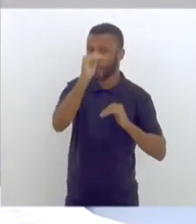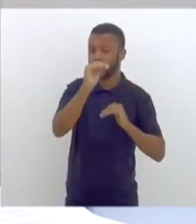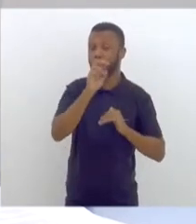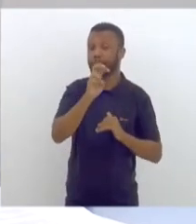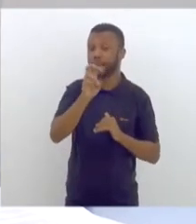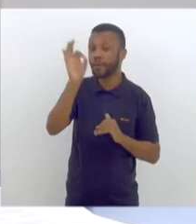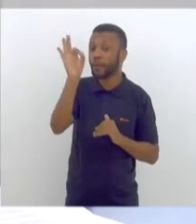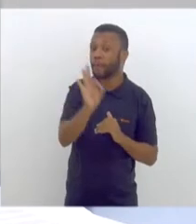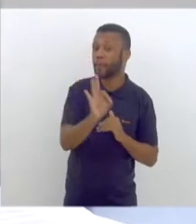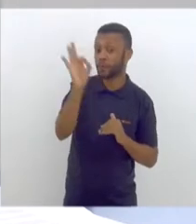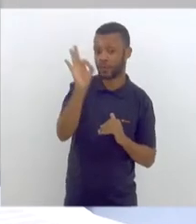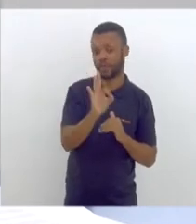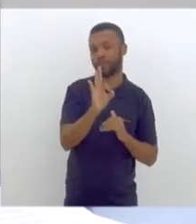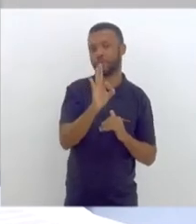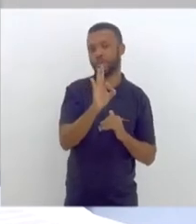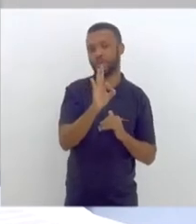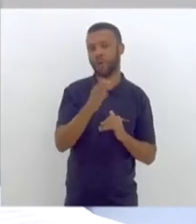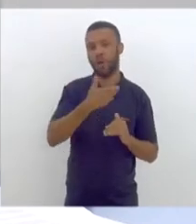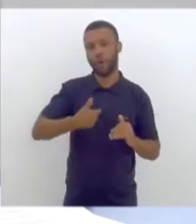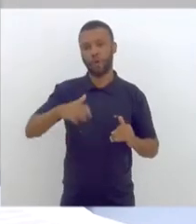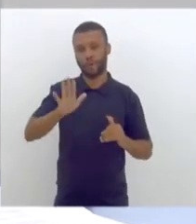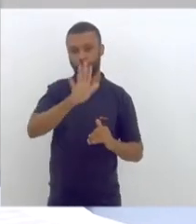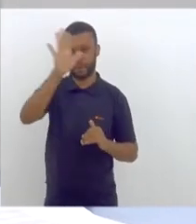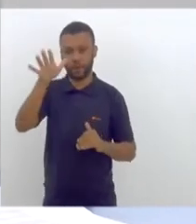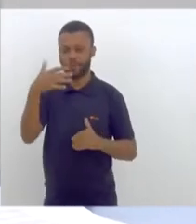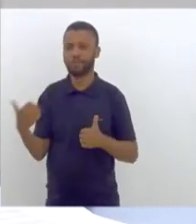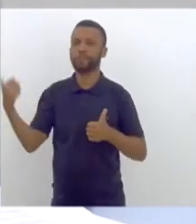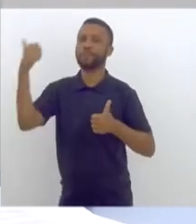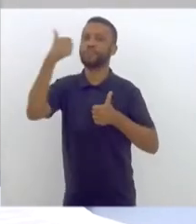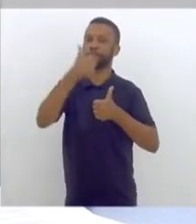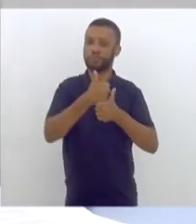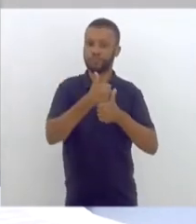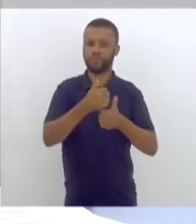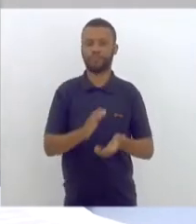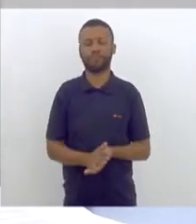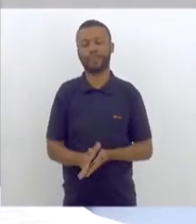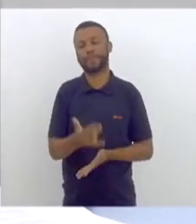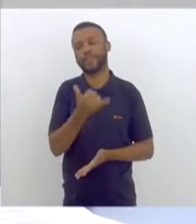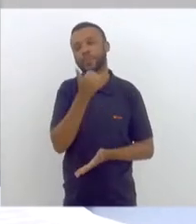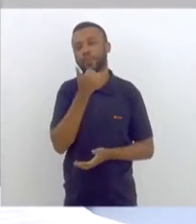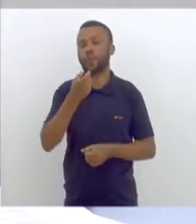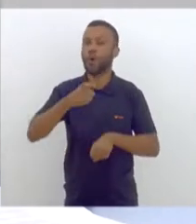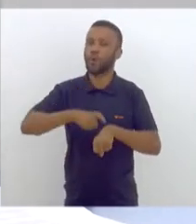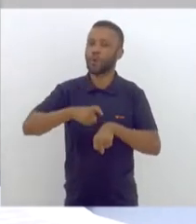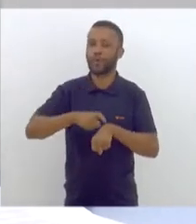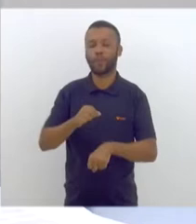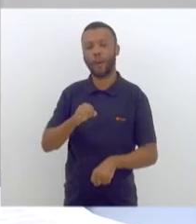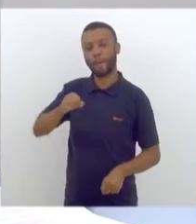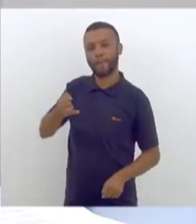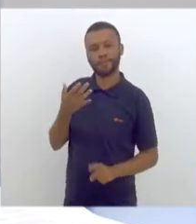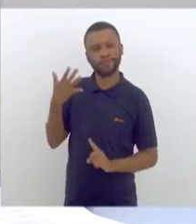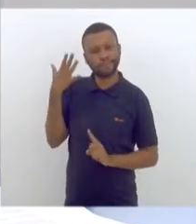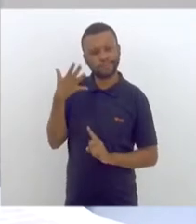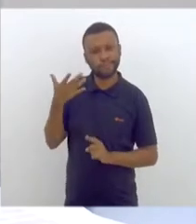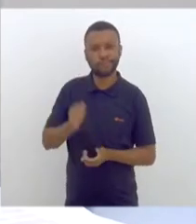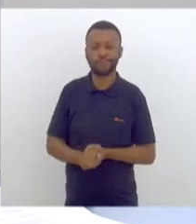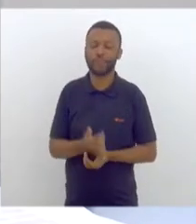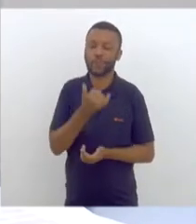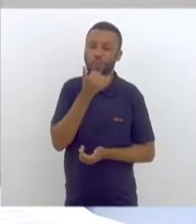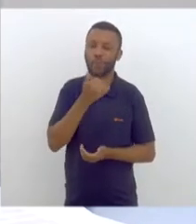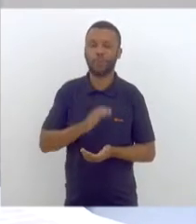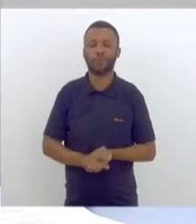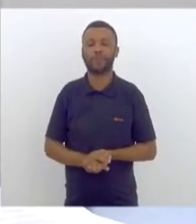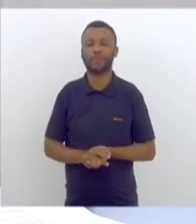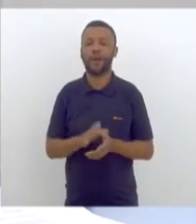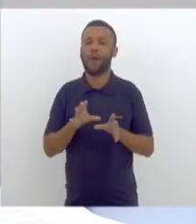percentuais então já tem aí desculpe o termo que eu vou usar um assalto a mão